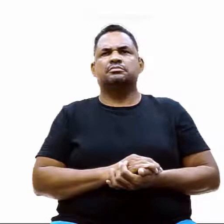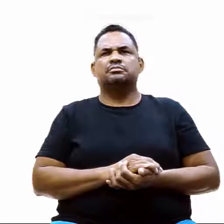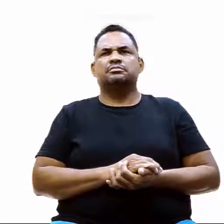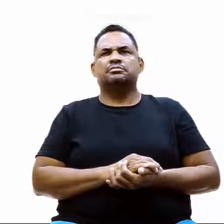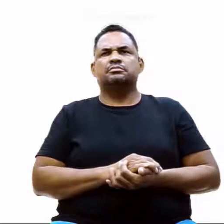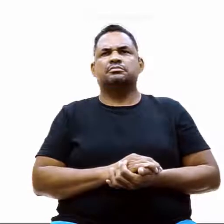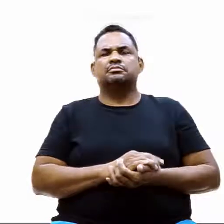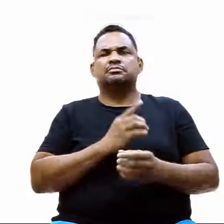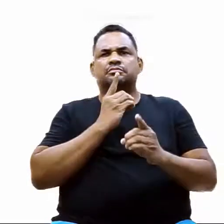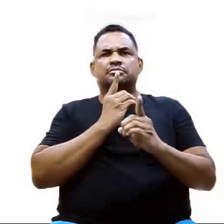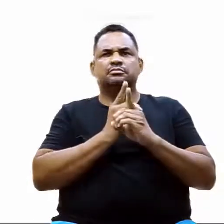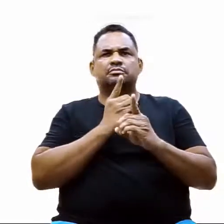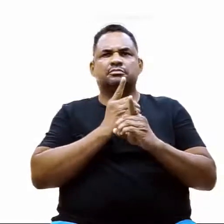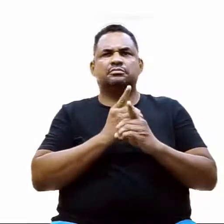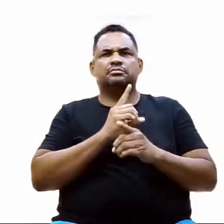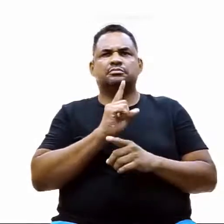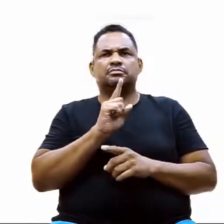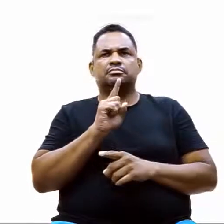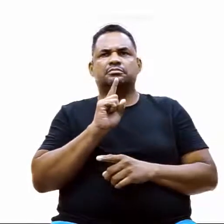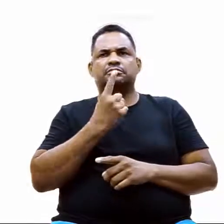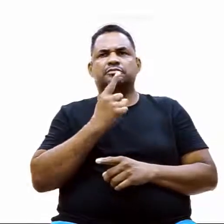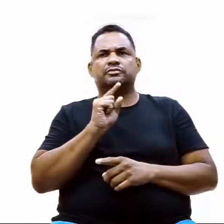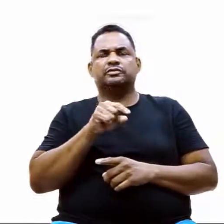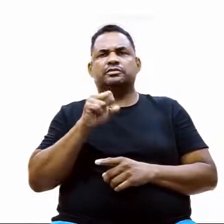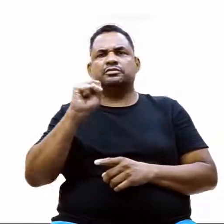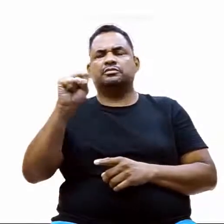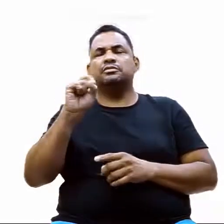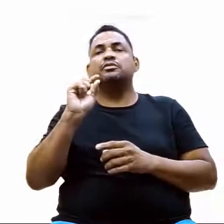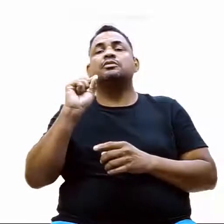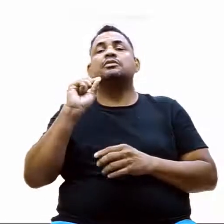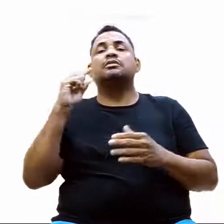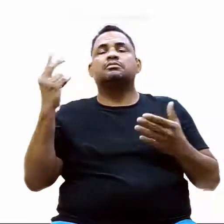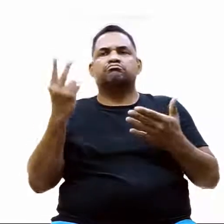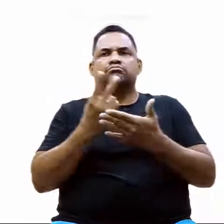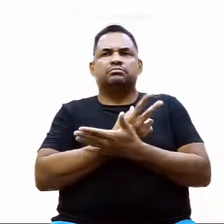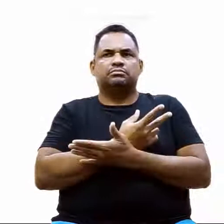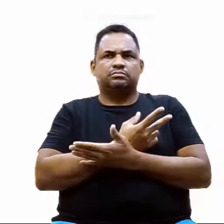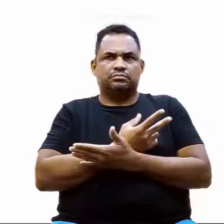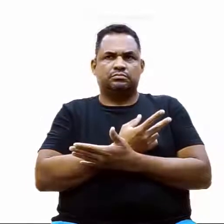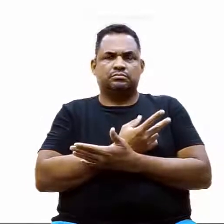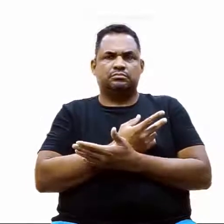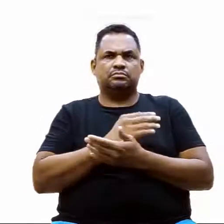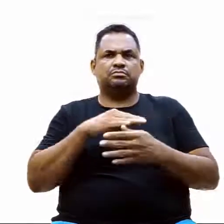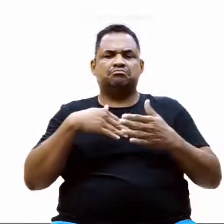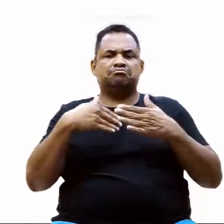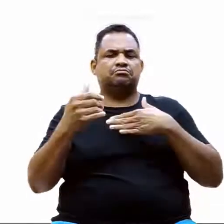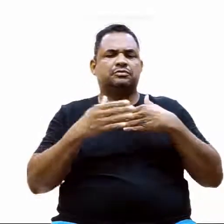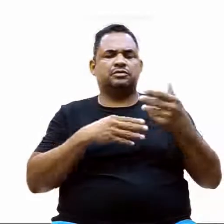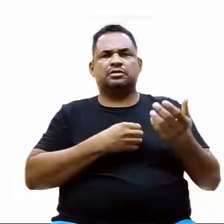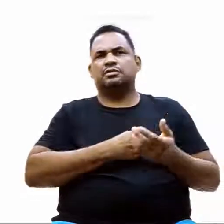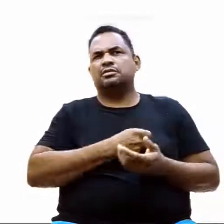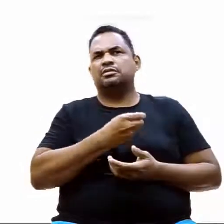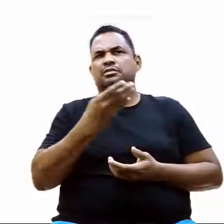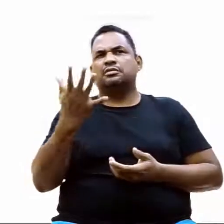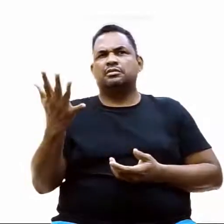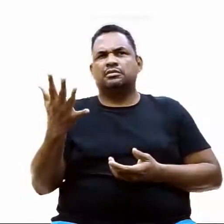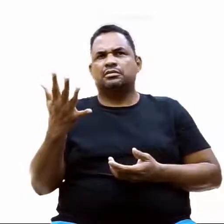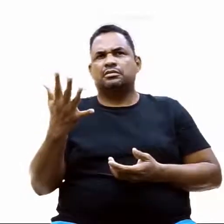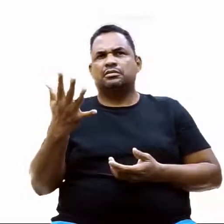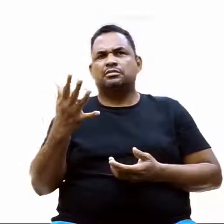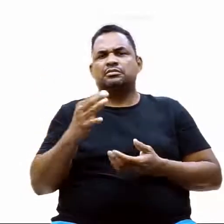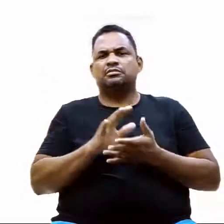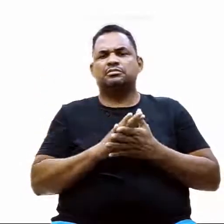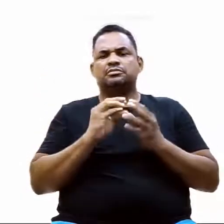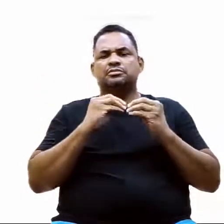encontrei 1,8. O que acontece? Qualquer quantidade das